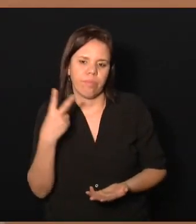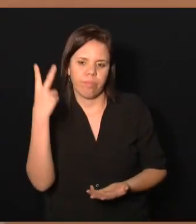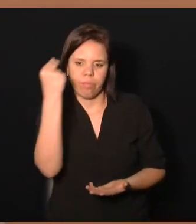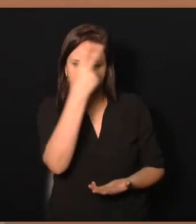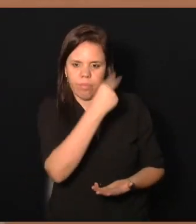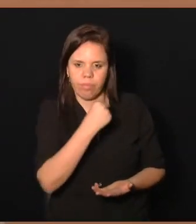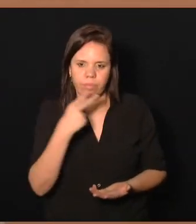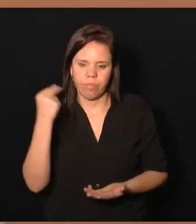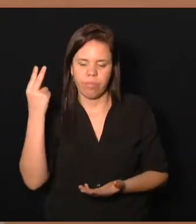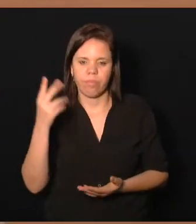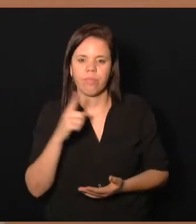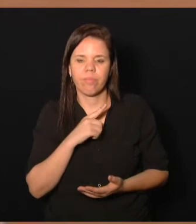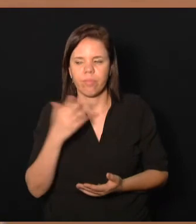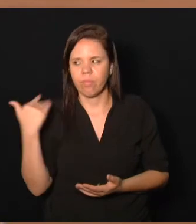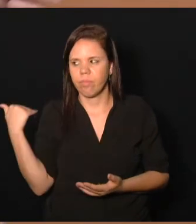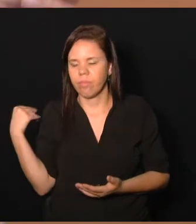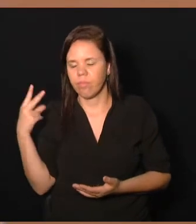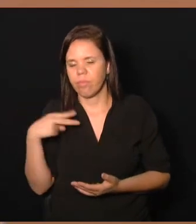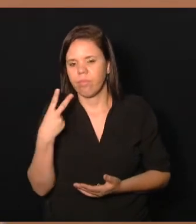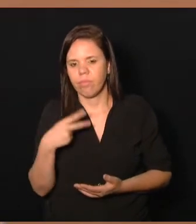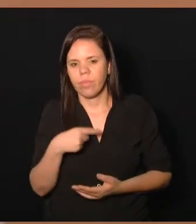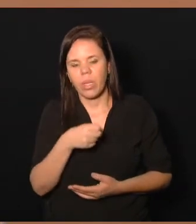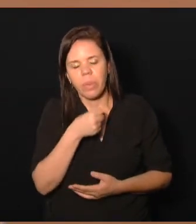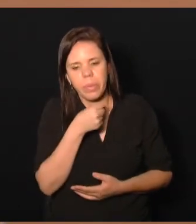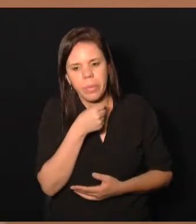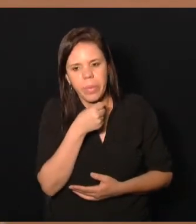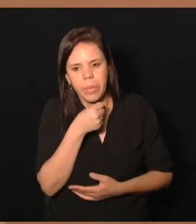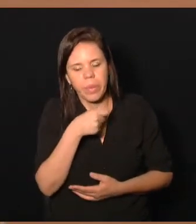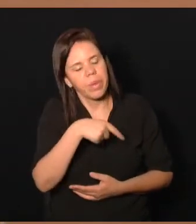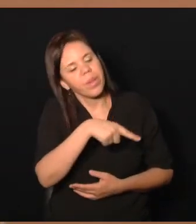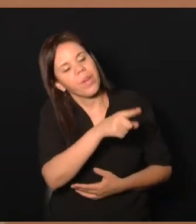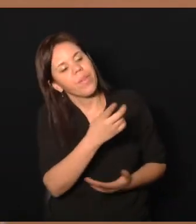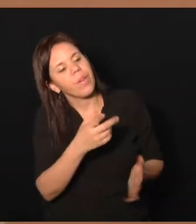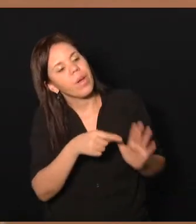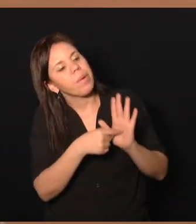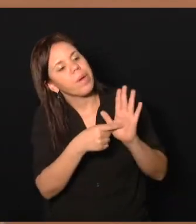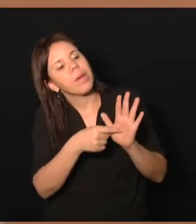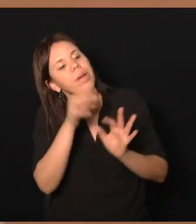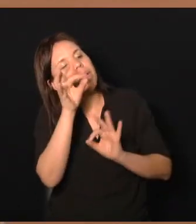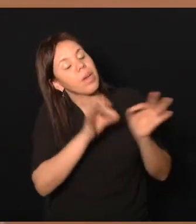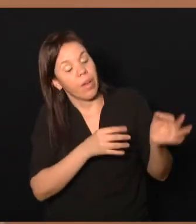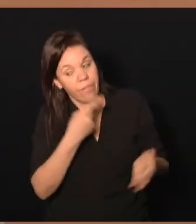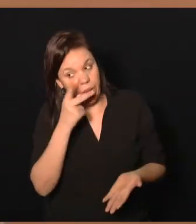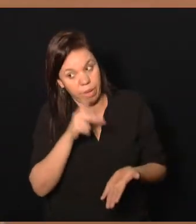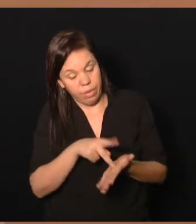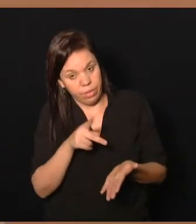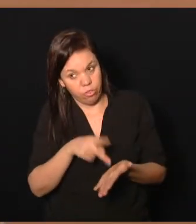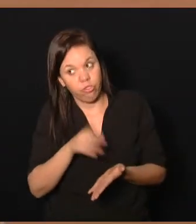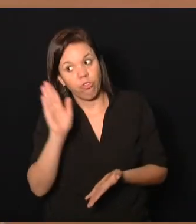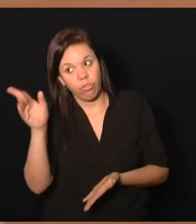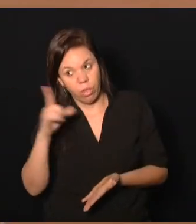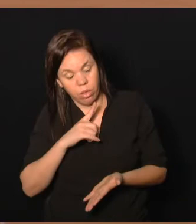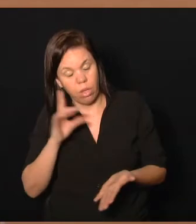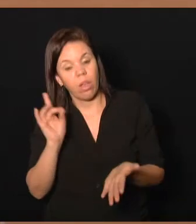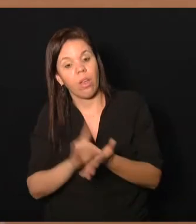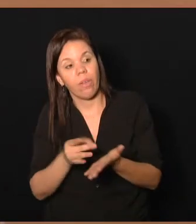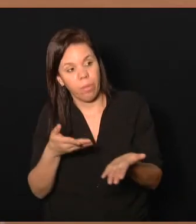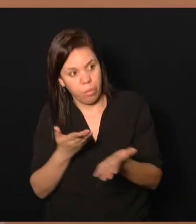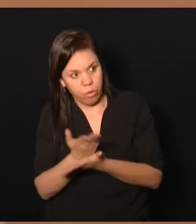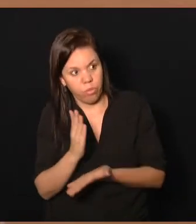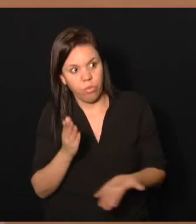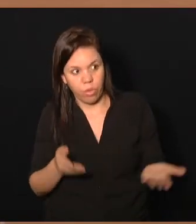Outro dia um vereador, ele foi no microfone e disse, eu vou apresentar um projeto. Fala, escuta, fala a verdade, já existe um projeto